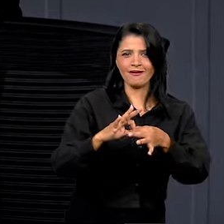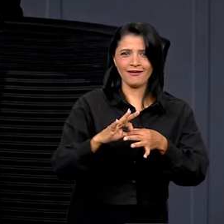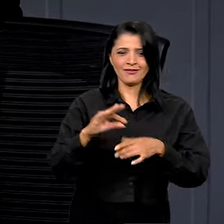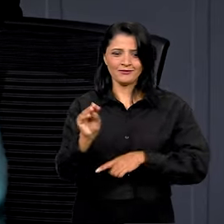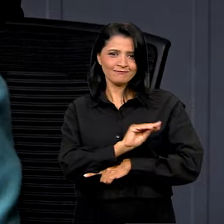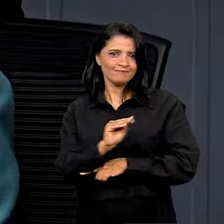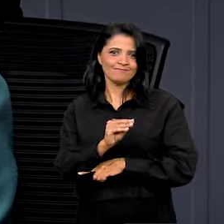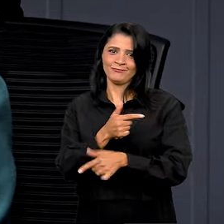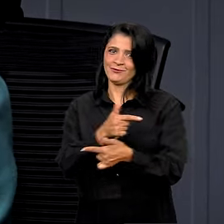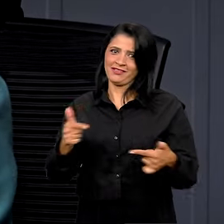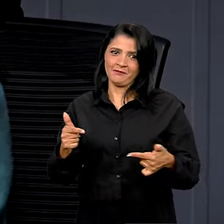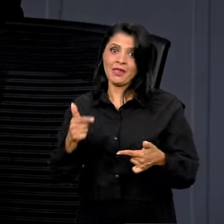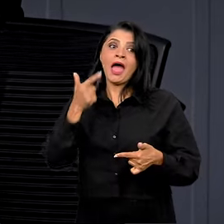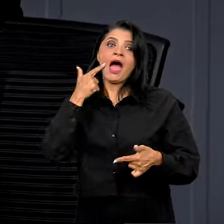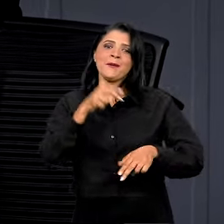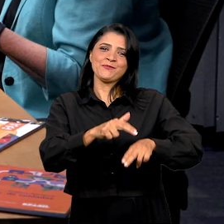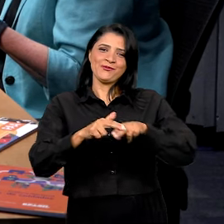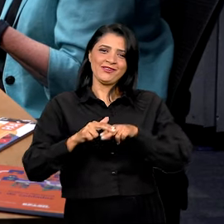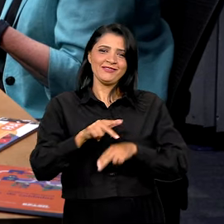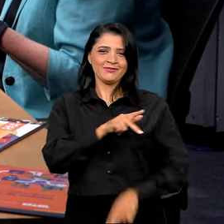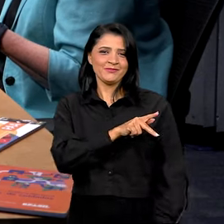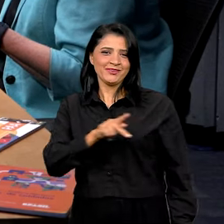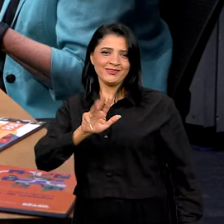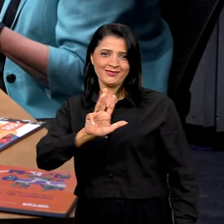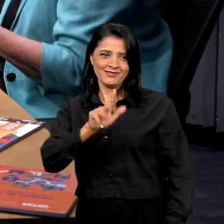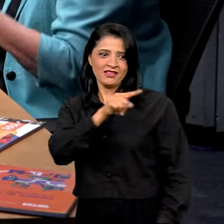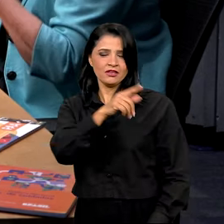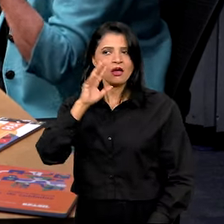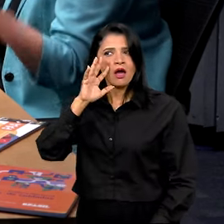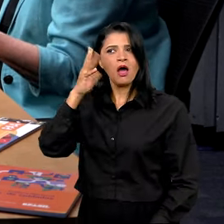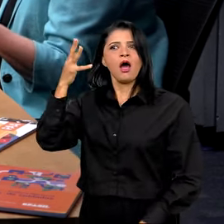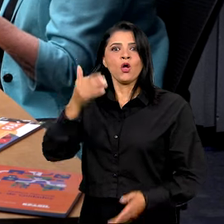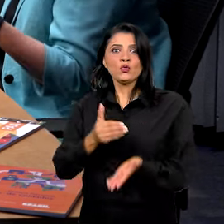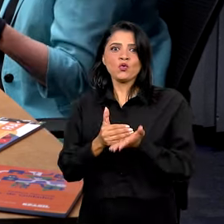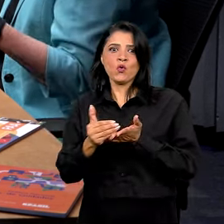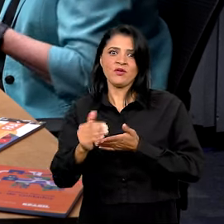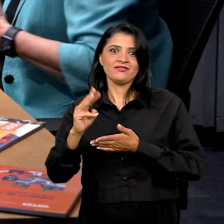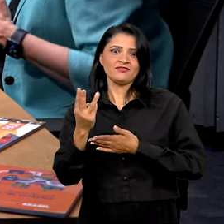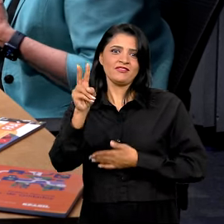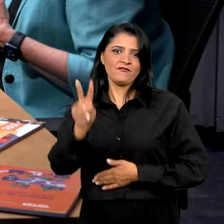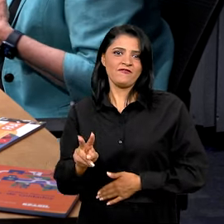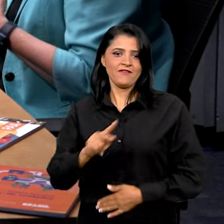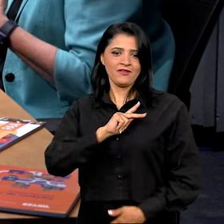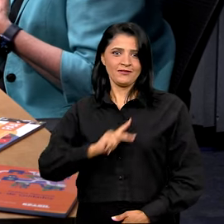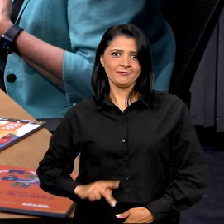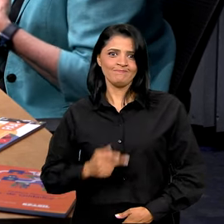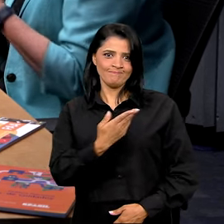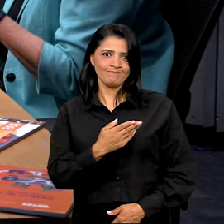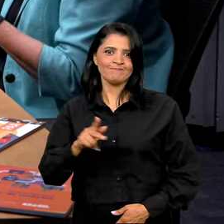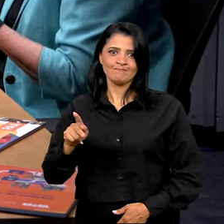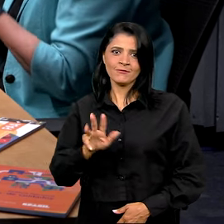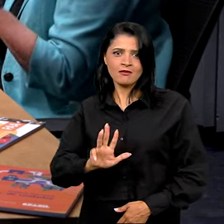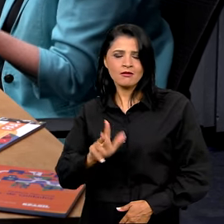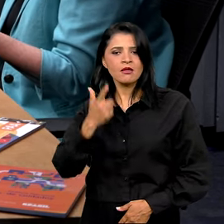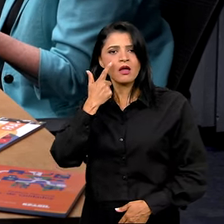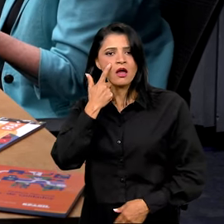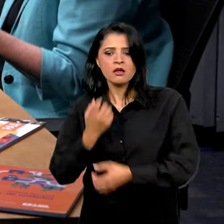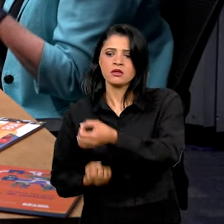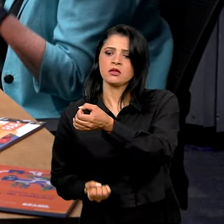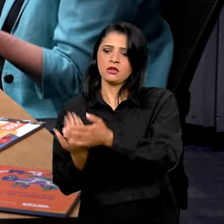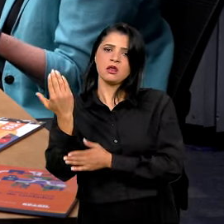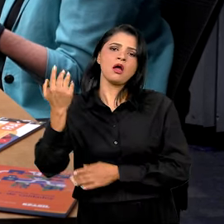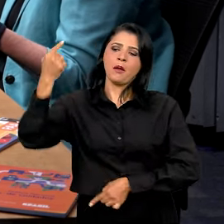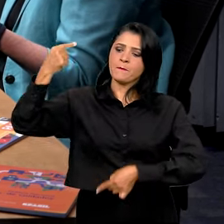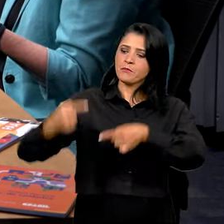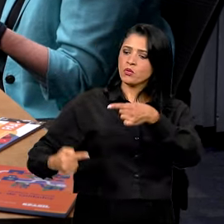decisão que foi tomada pelo presidente Lula eh no início do seu terceiro mandato de promover a construção